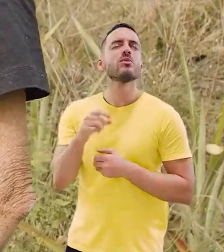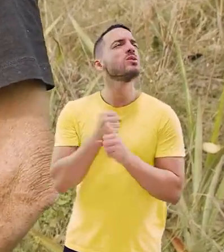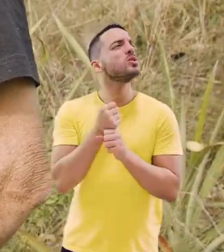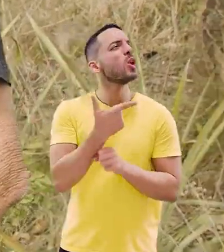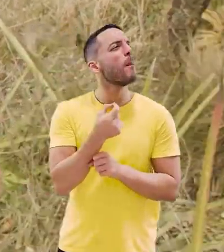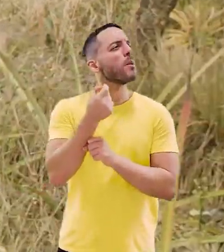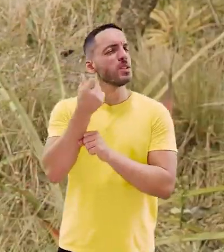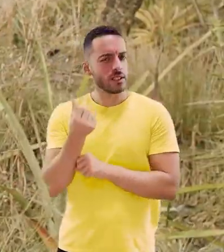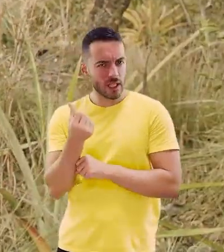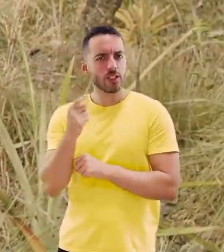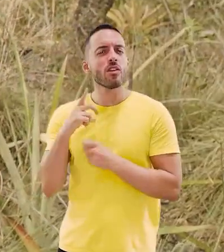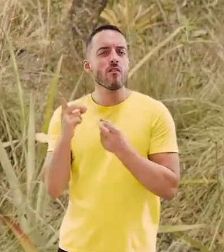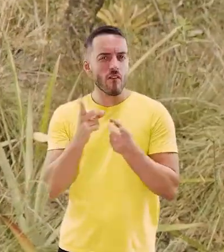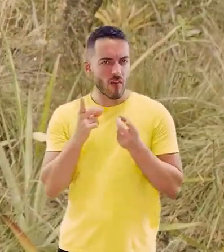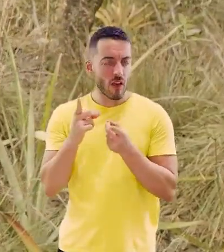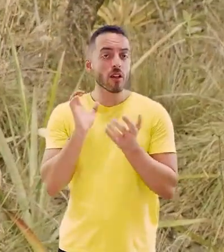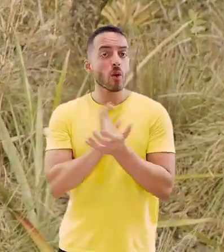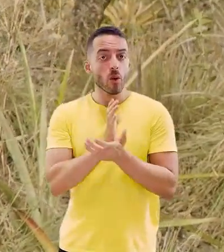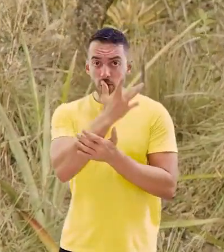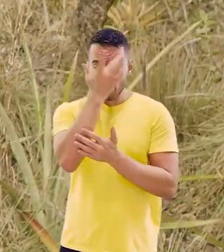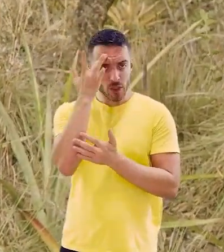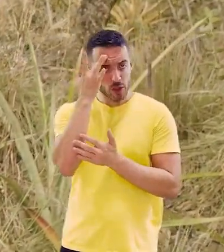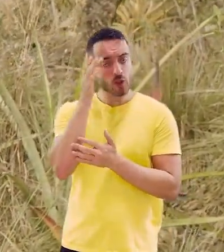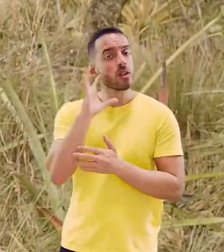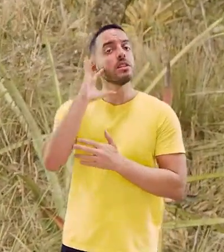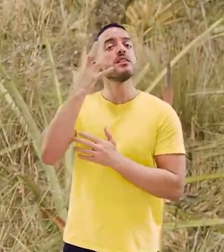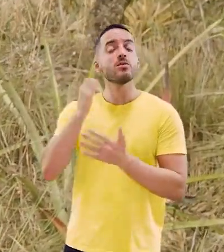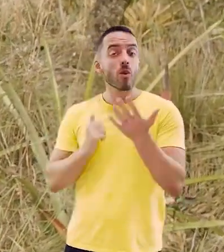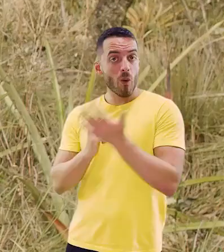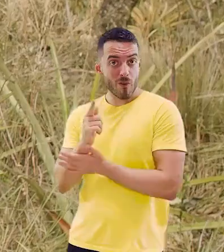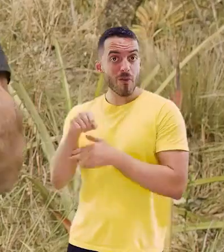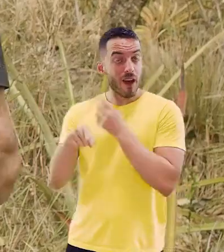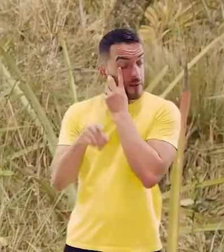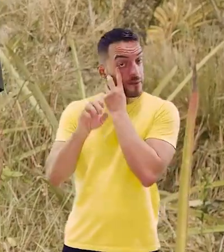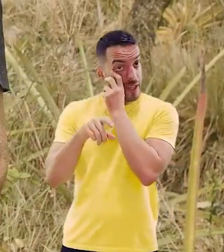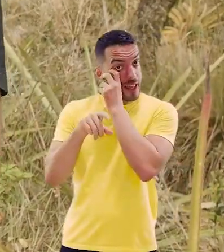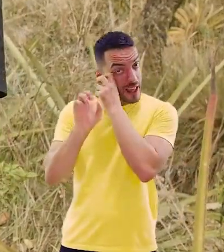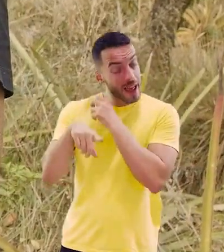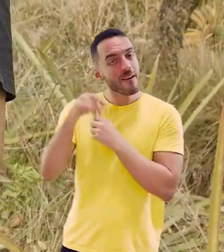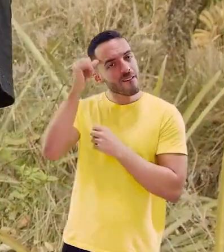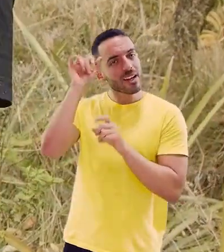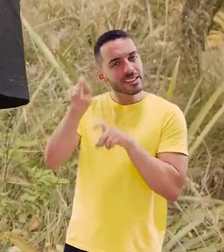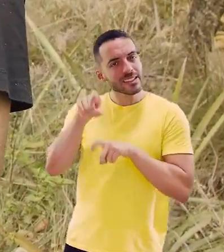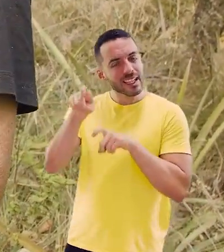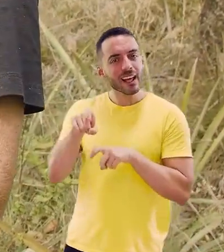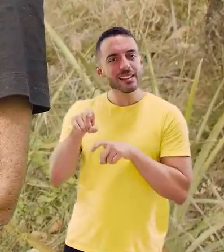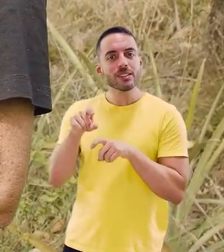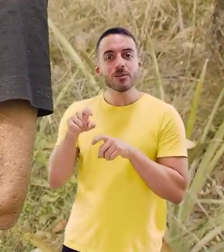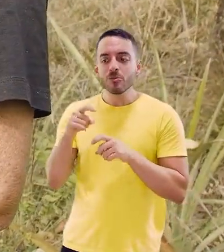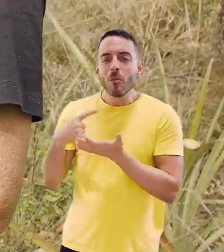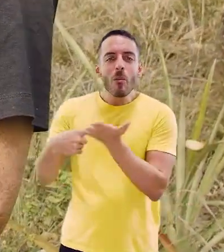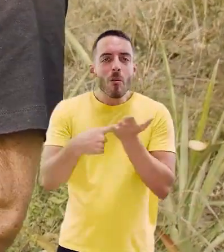2006, estava à venda. Daí um grupo de pessoas, nós decidimos comprar essa fazenda num sistema comunitário e para preservar o